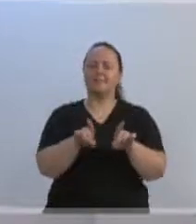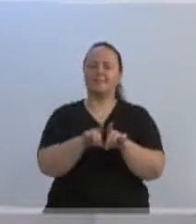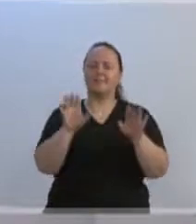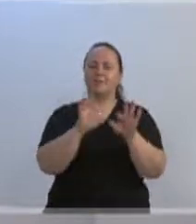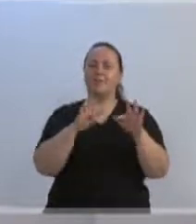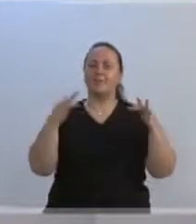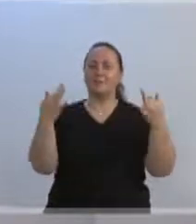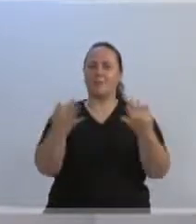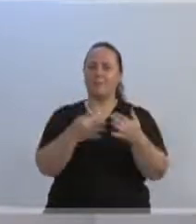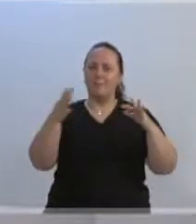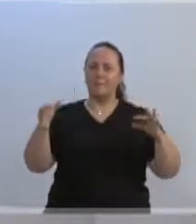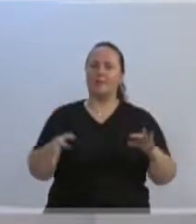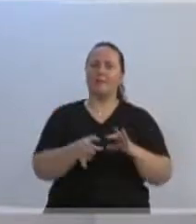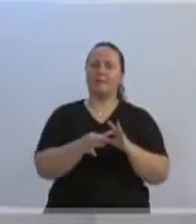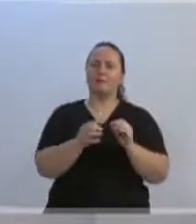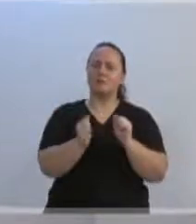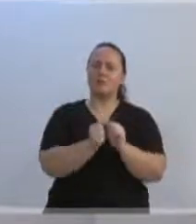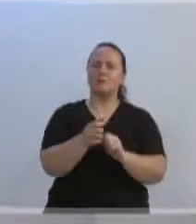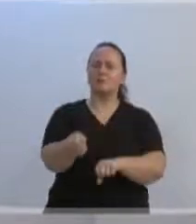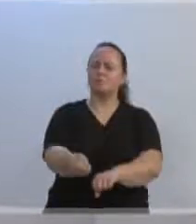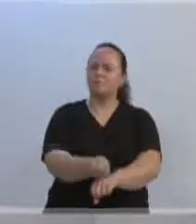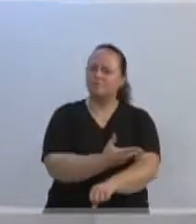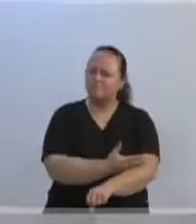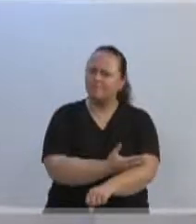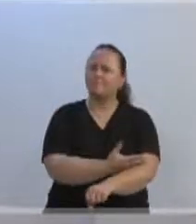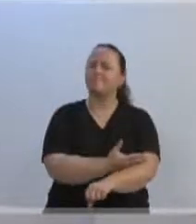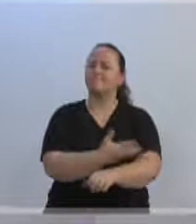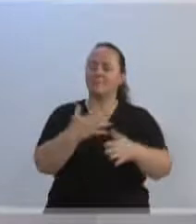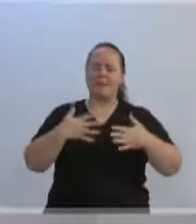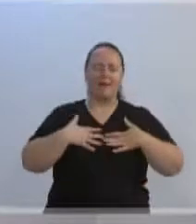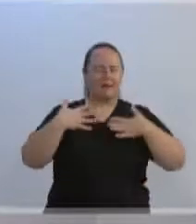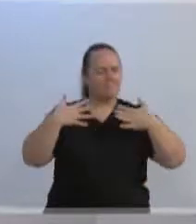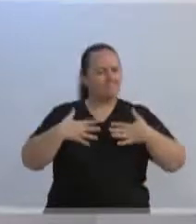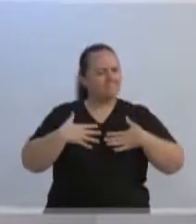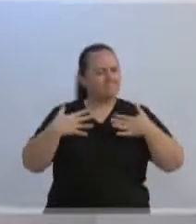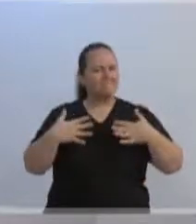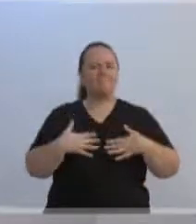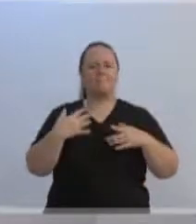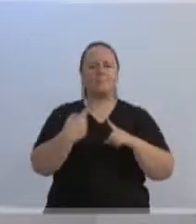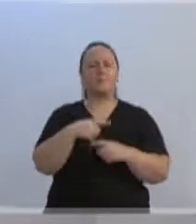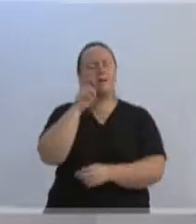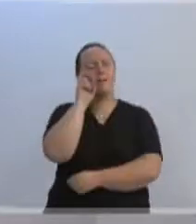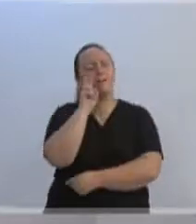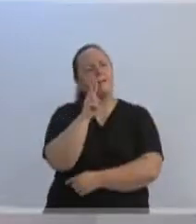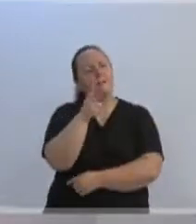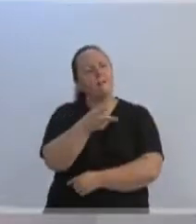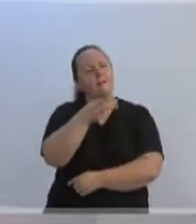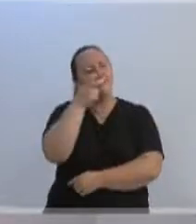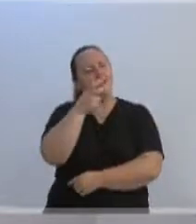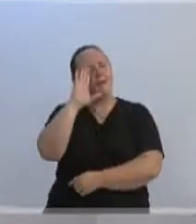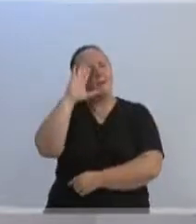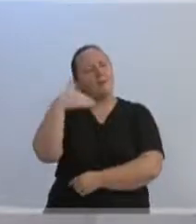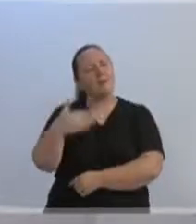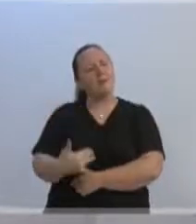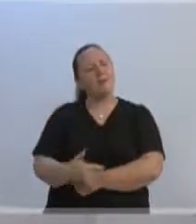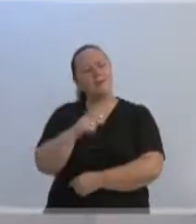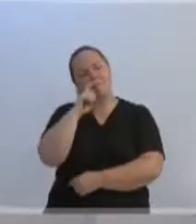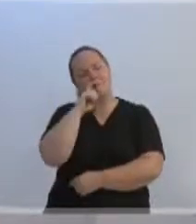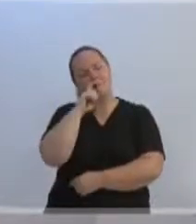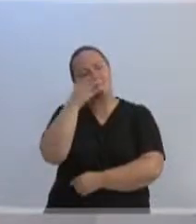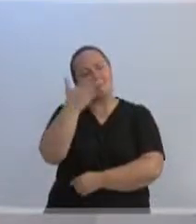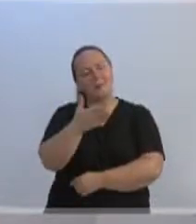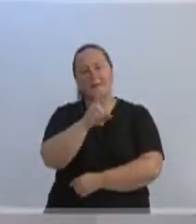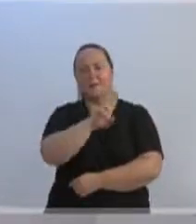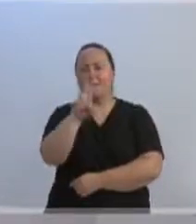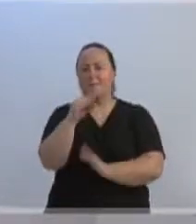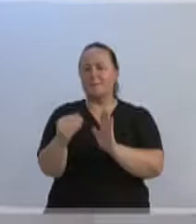estava muito emocionada e alegre interessa homenagem ao doutor luiz eduardo caminho